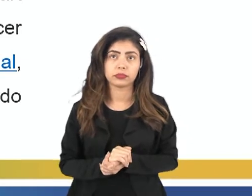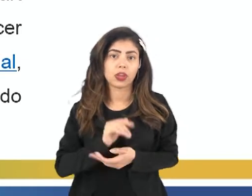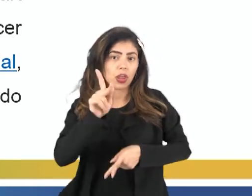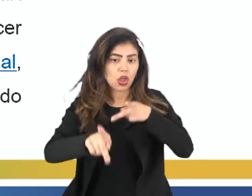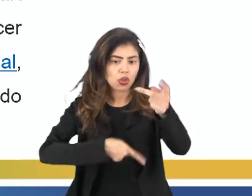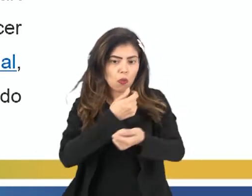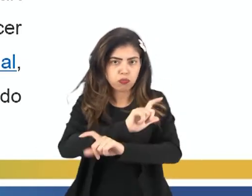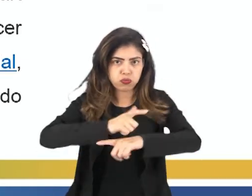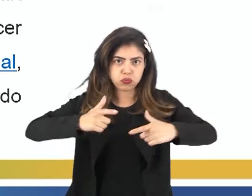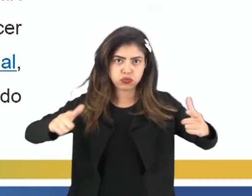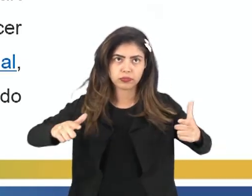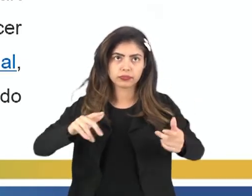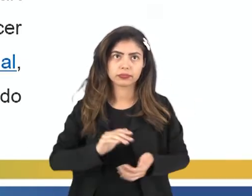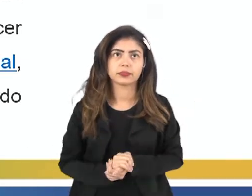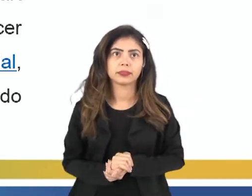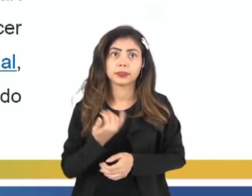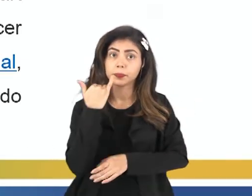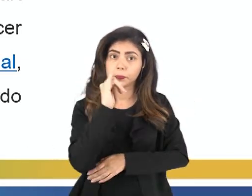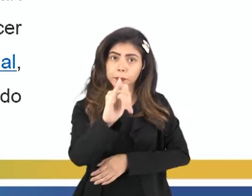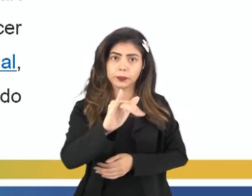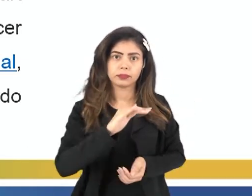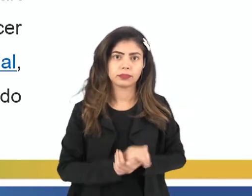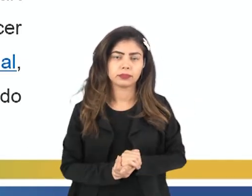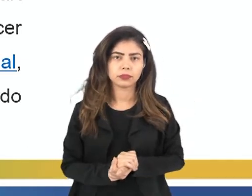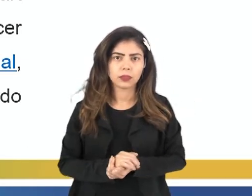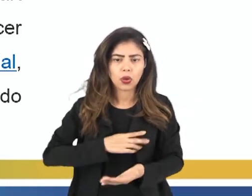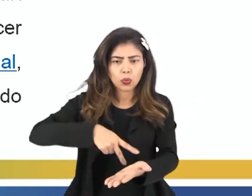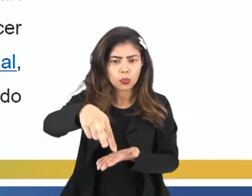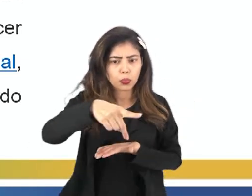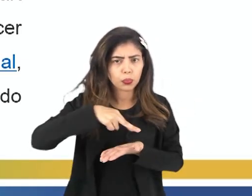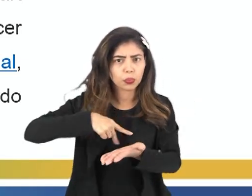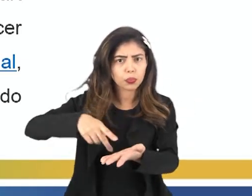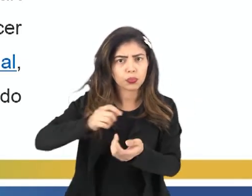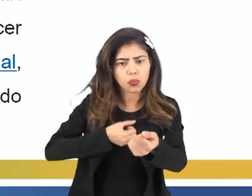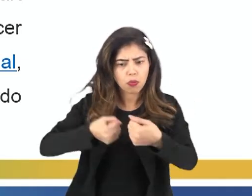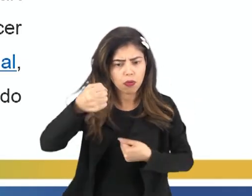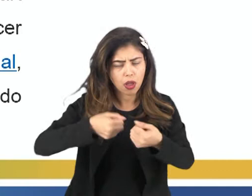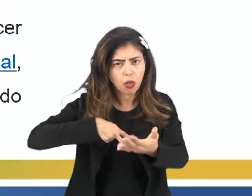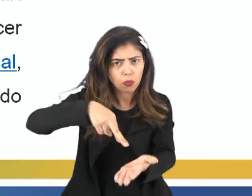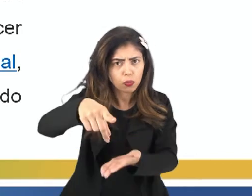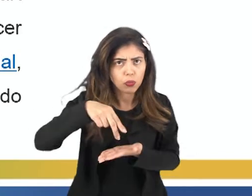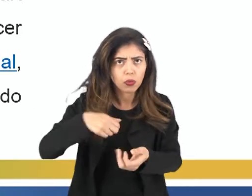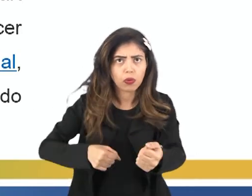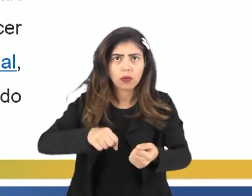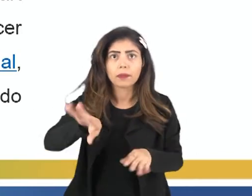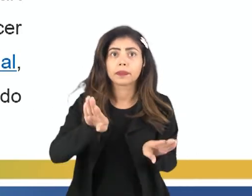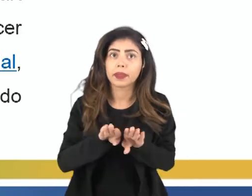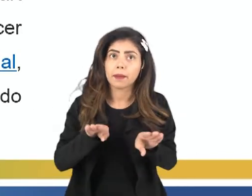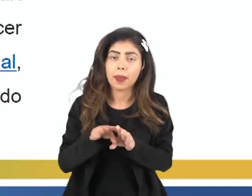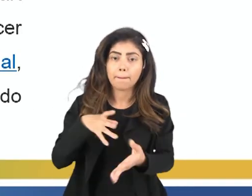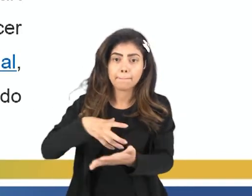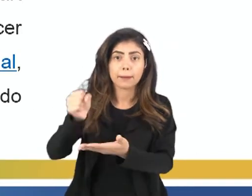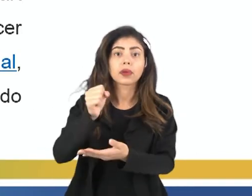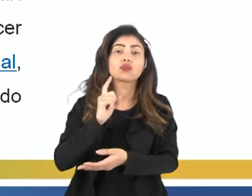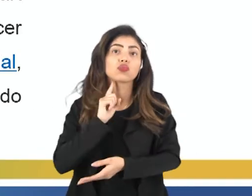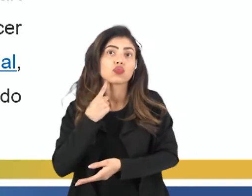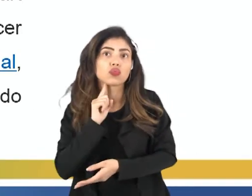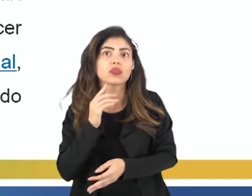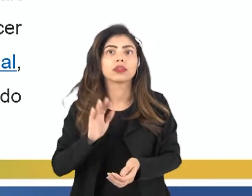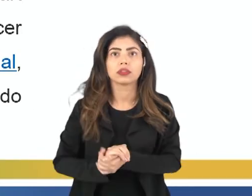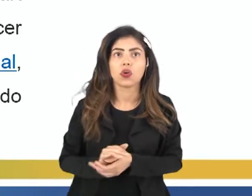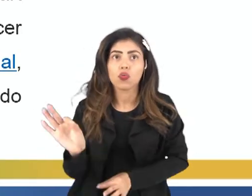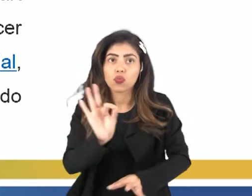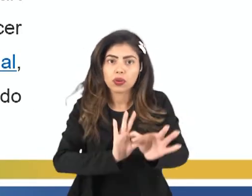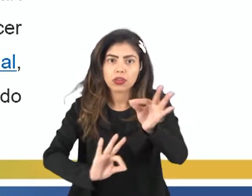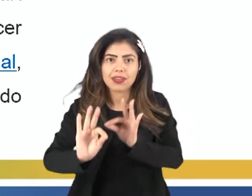habitação social, energia, mobilidade urbana, coleta de lixo inteligente, controle de poluição